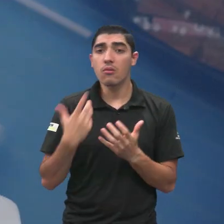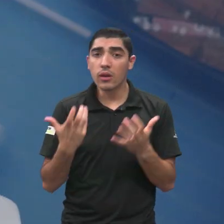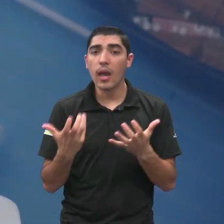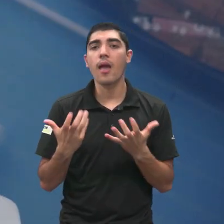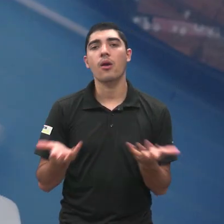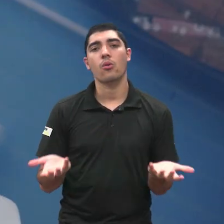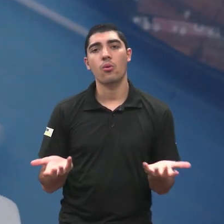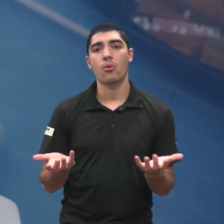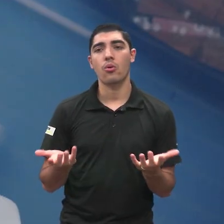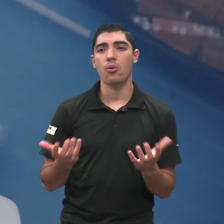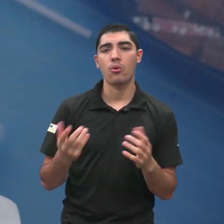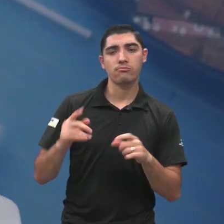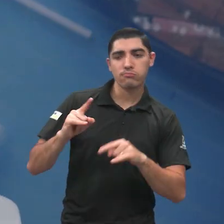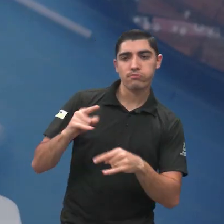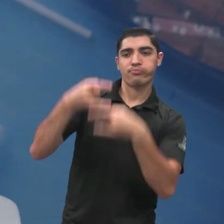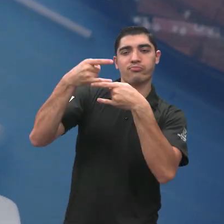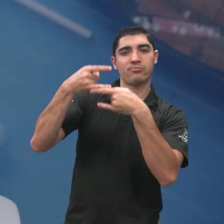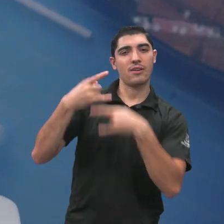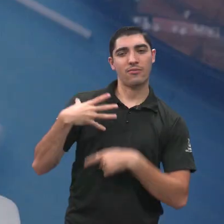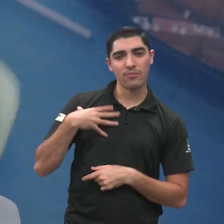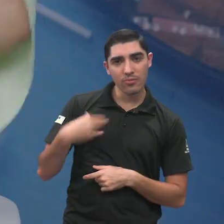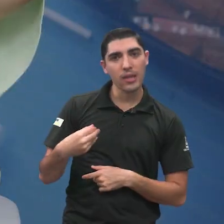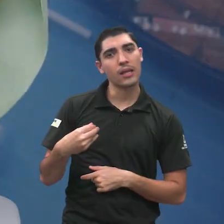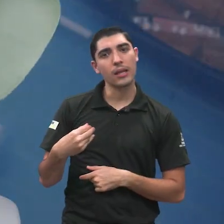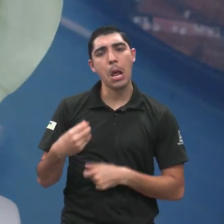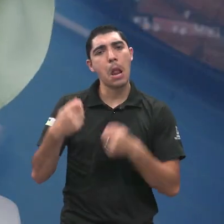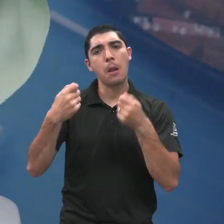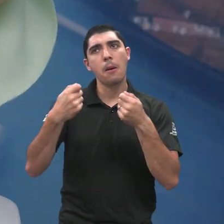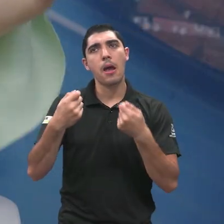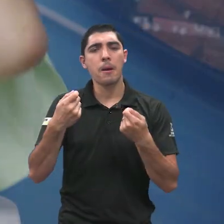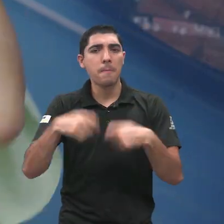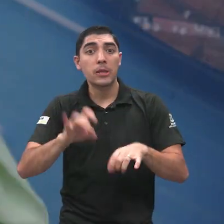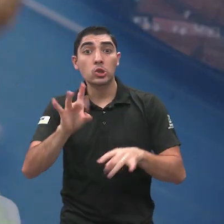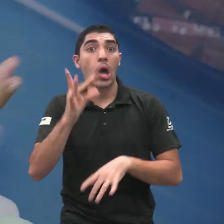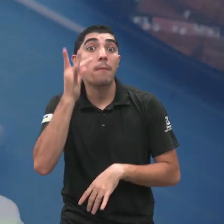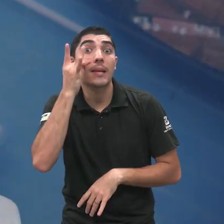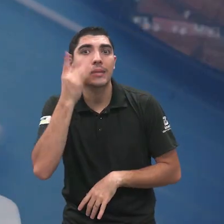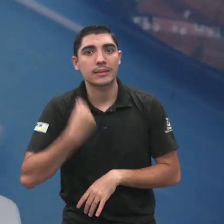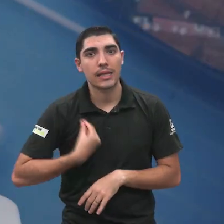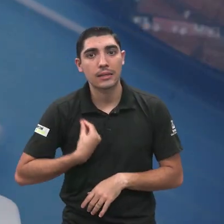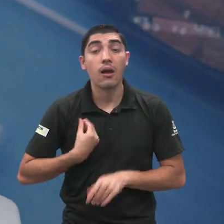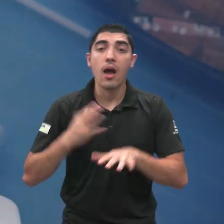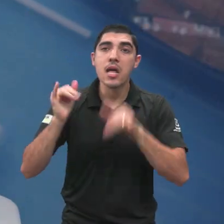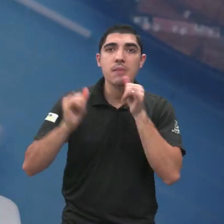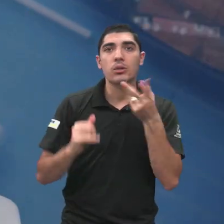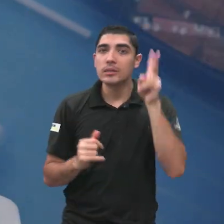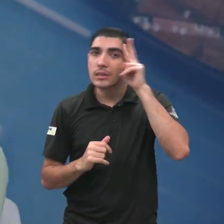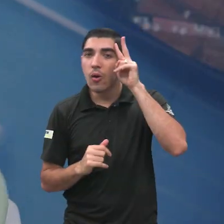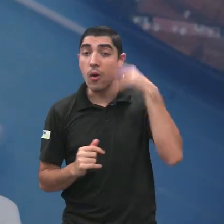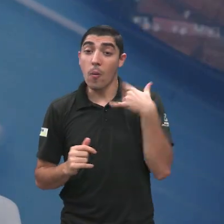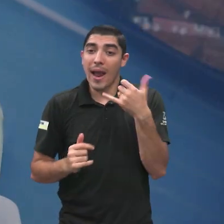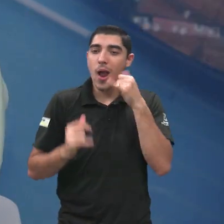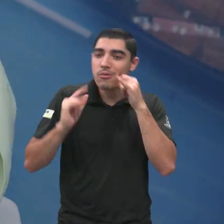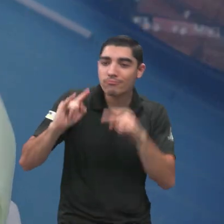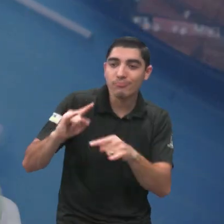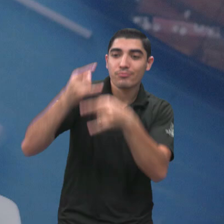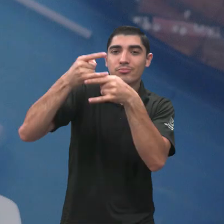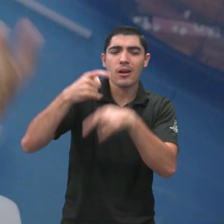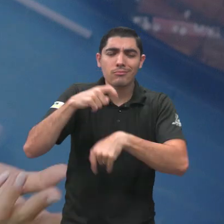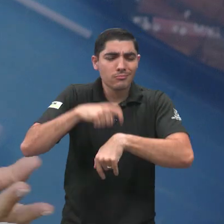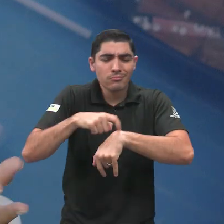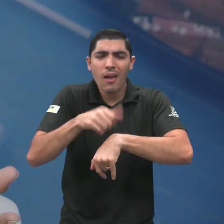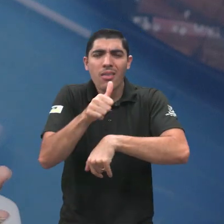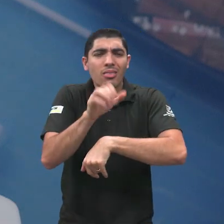conversas por videochamada. Não precisa ser também, às vezes, presencialmente, mas numa segunda eu quero ligar para ele durante